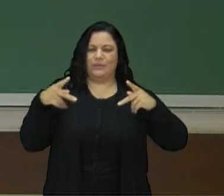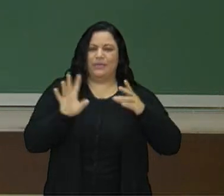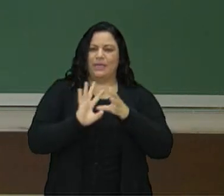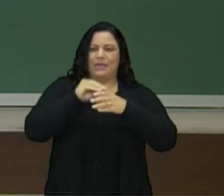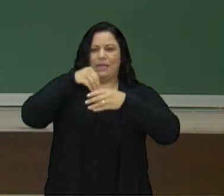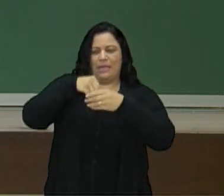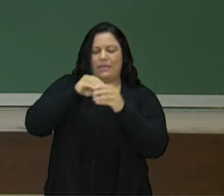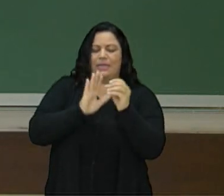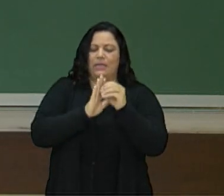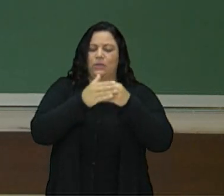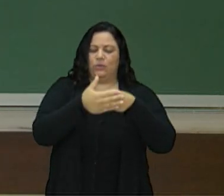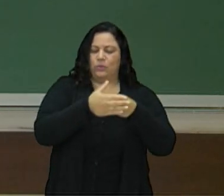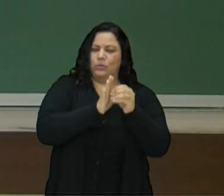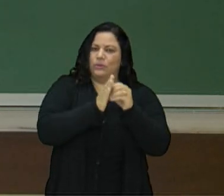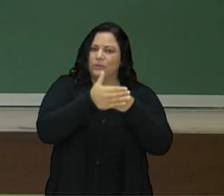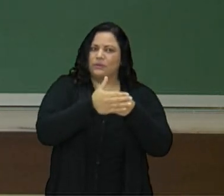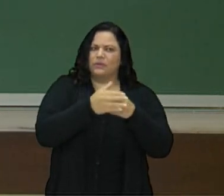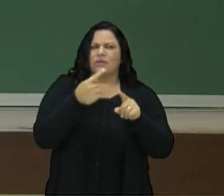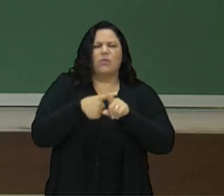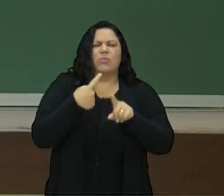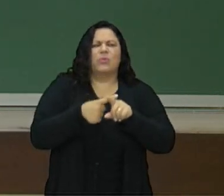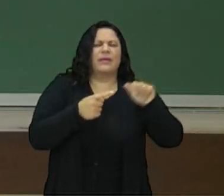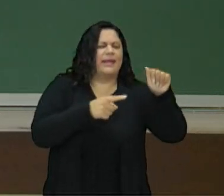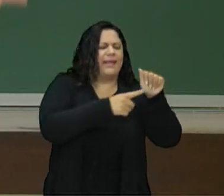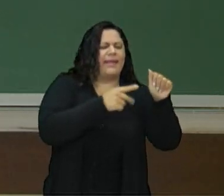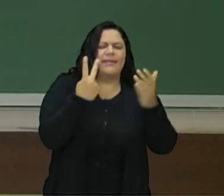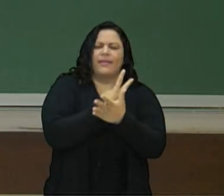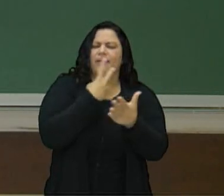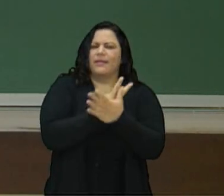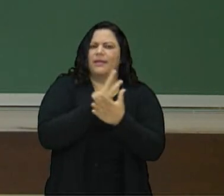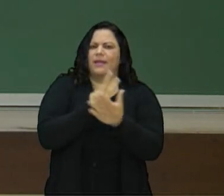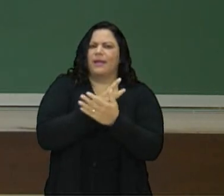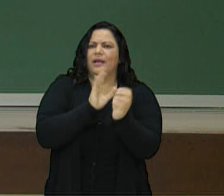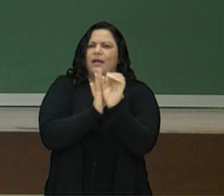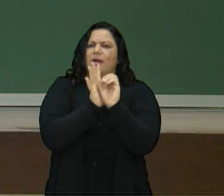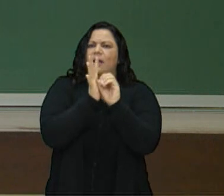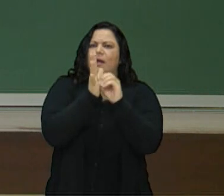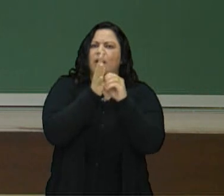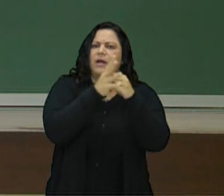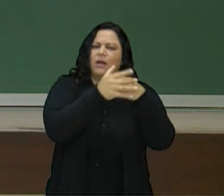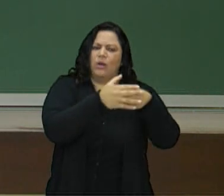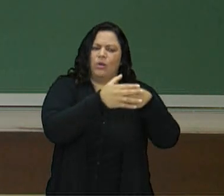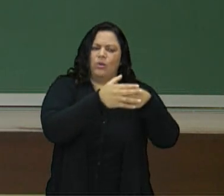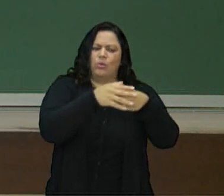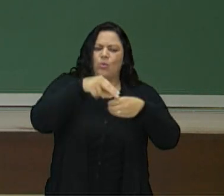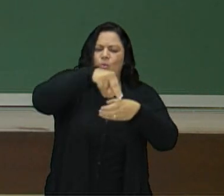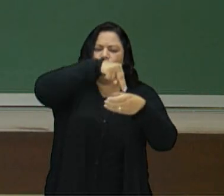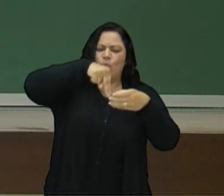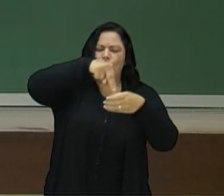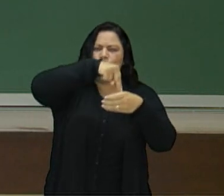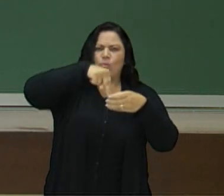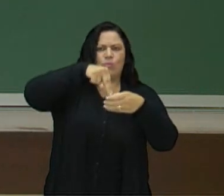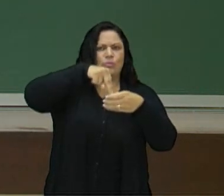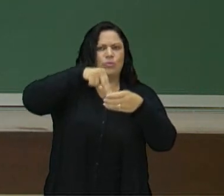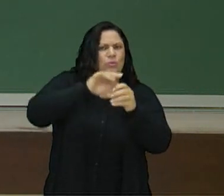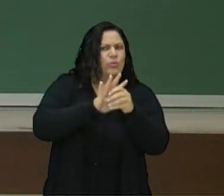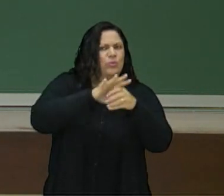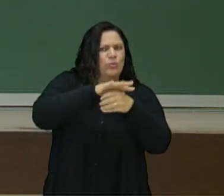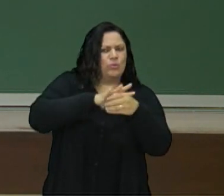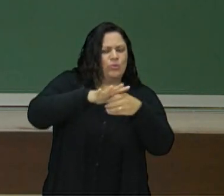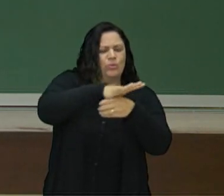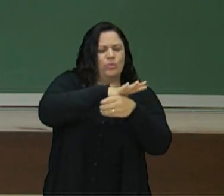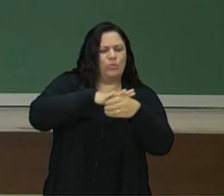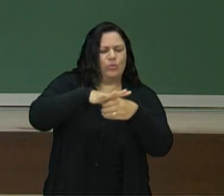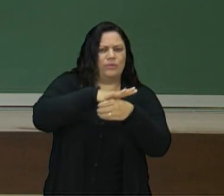com alguma dúvida por que, que a A está errada, é que tem uma membrana para o núcleo inteiro. O nucléolo não tem uma membrana só dele, não. Combinado?